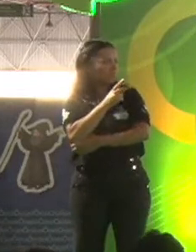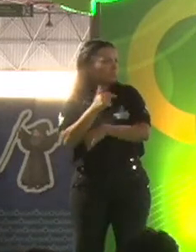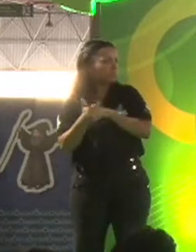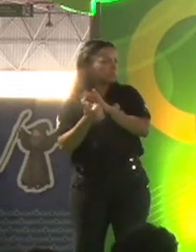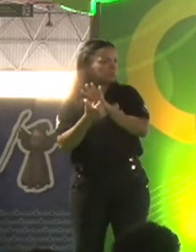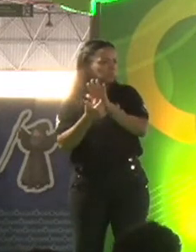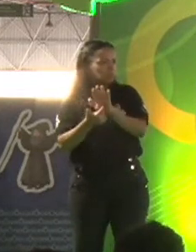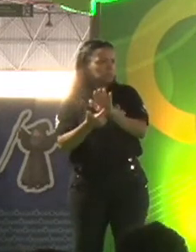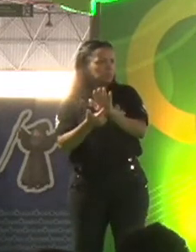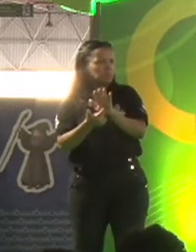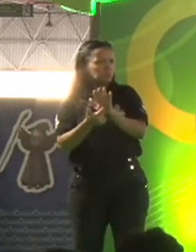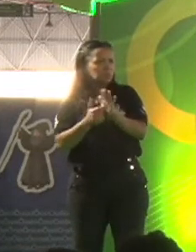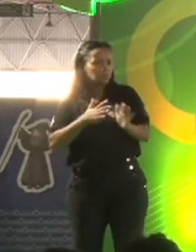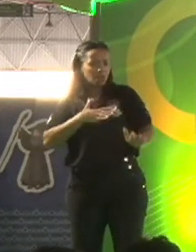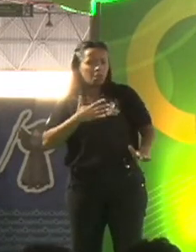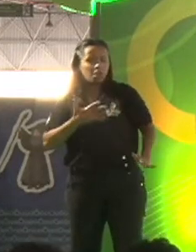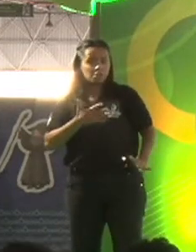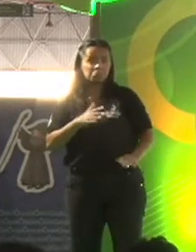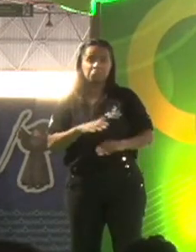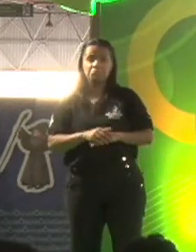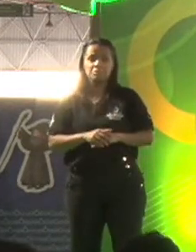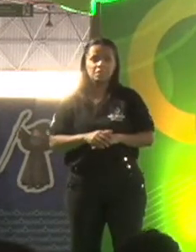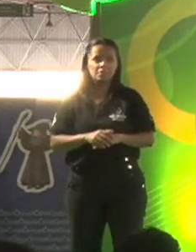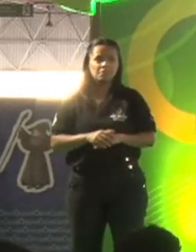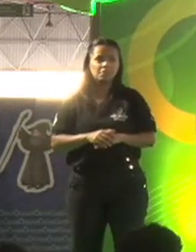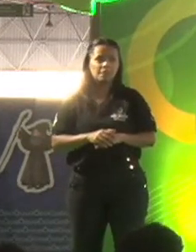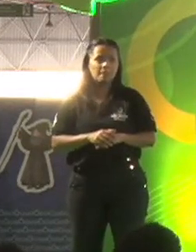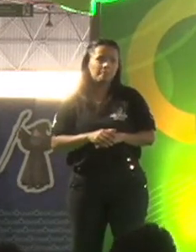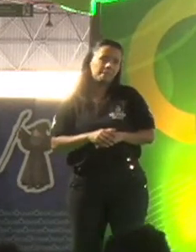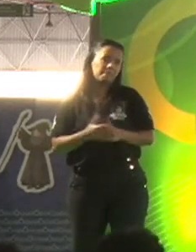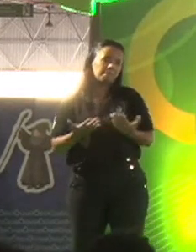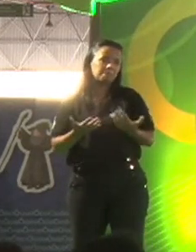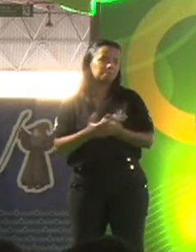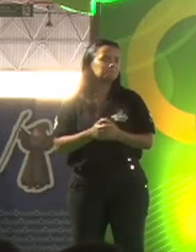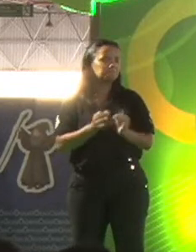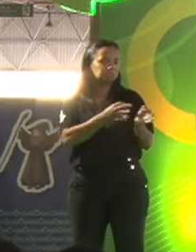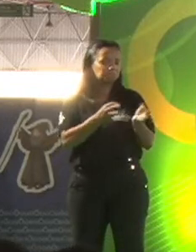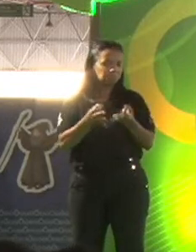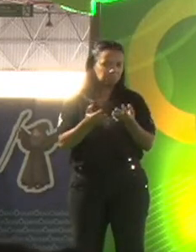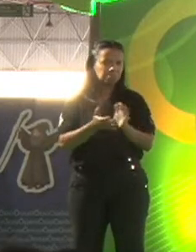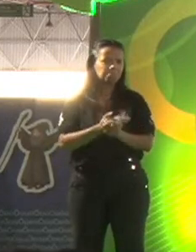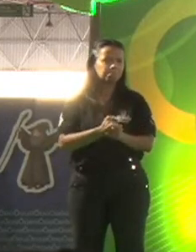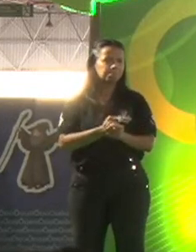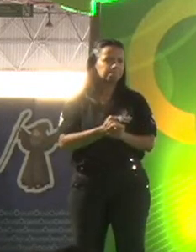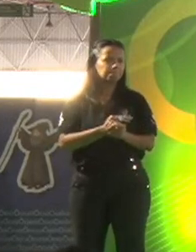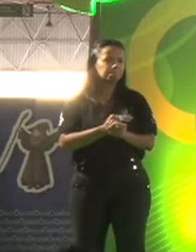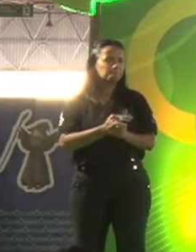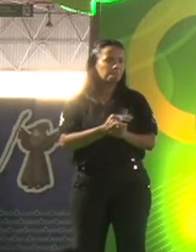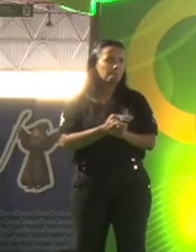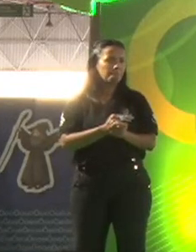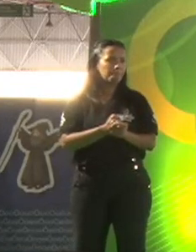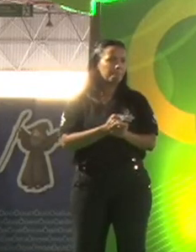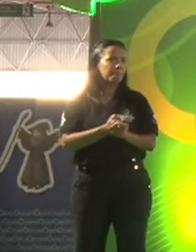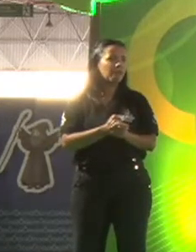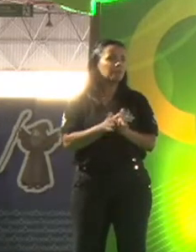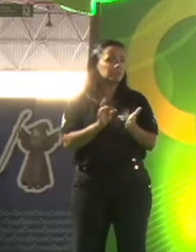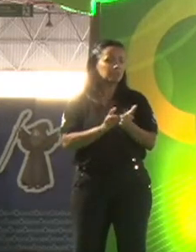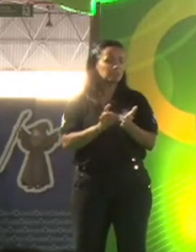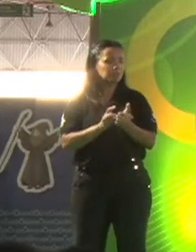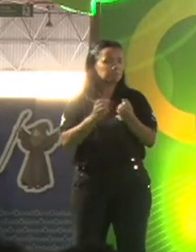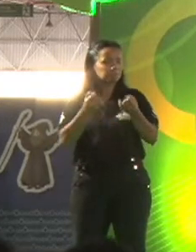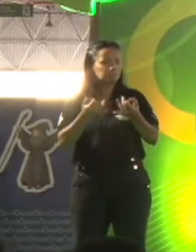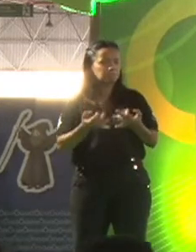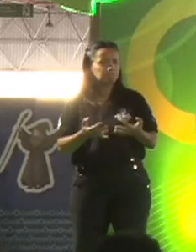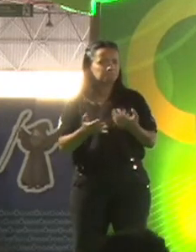ela vai reagir aqui é difícil perfeito É exatamente esse o